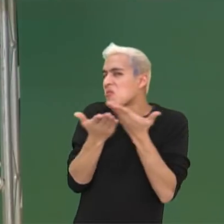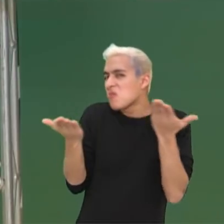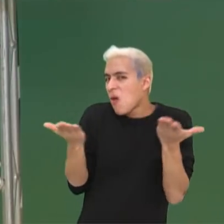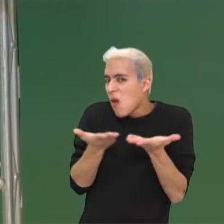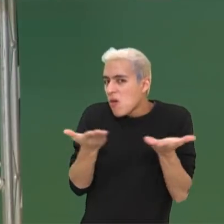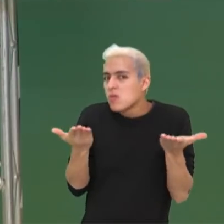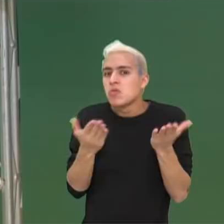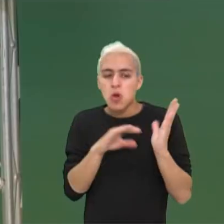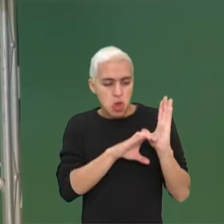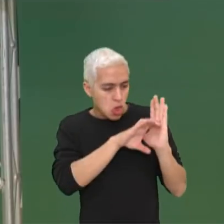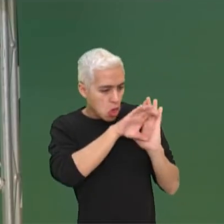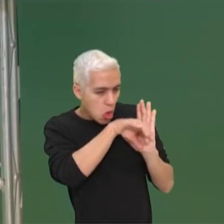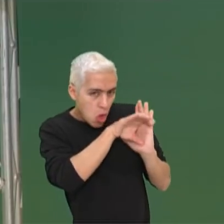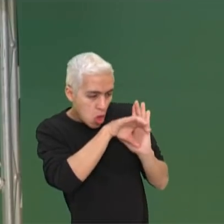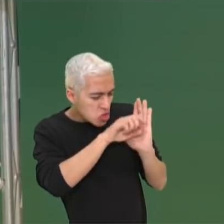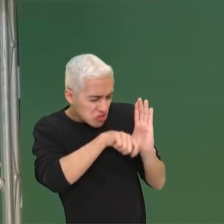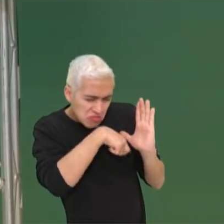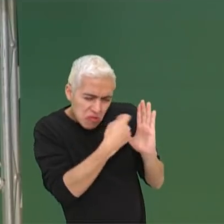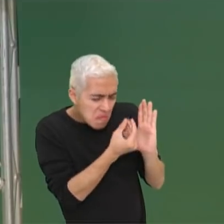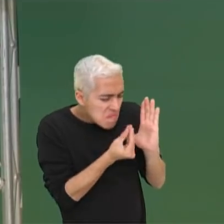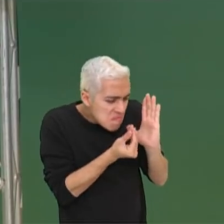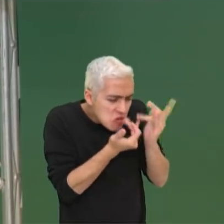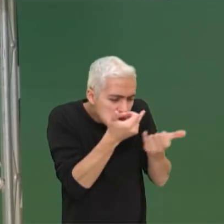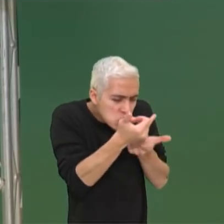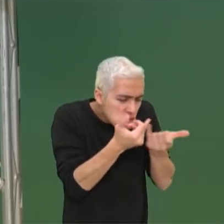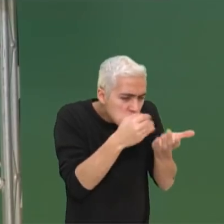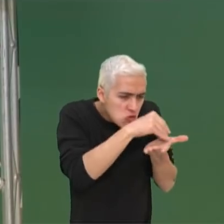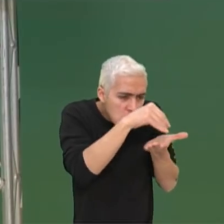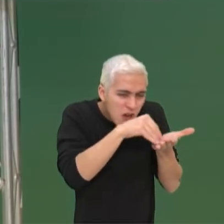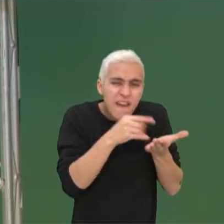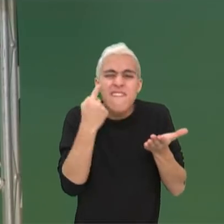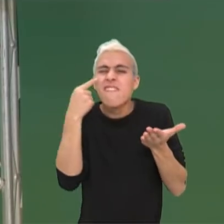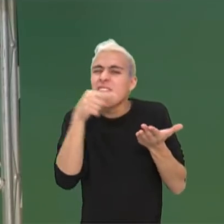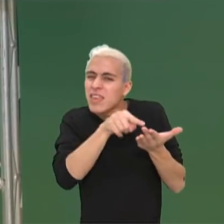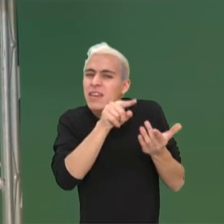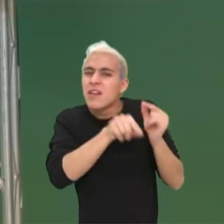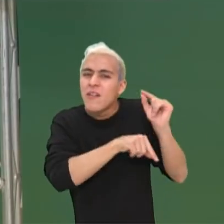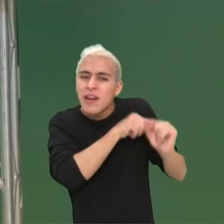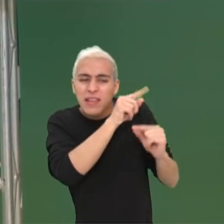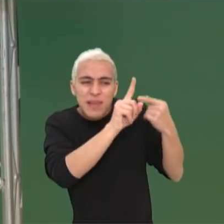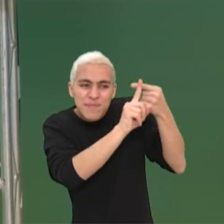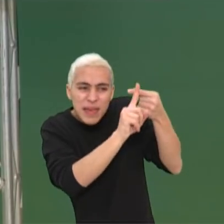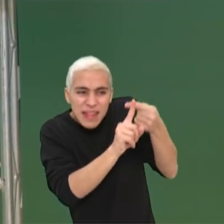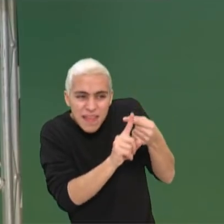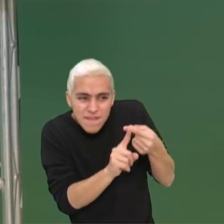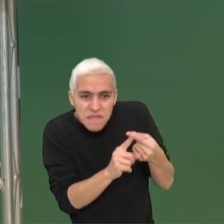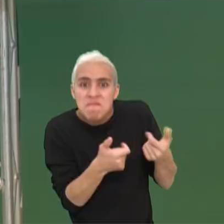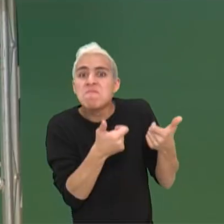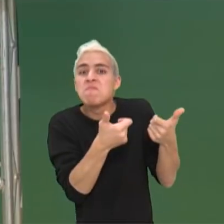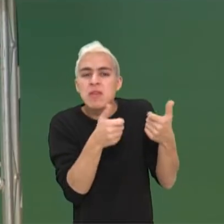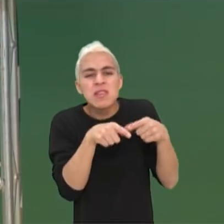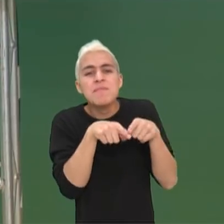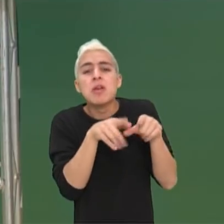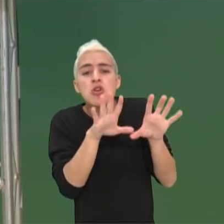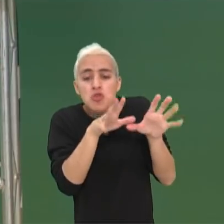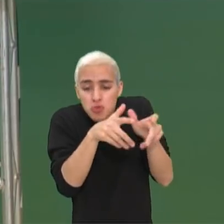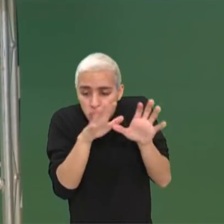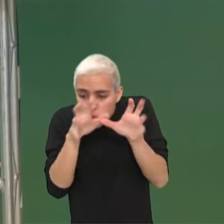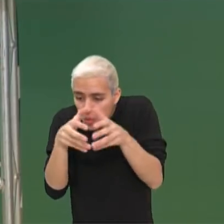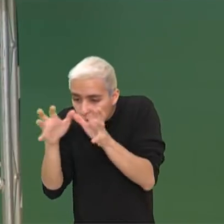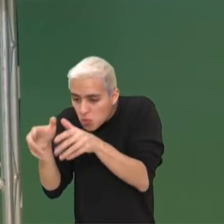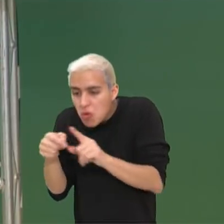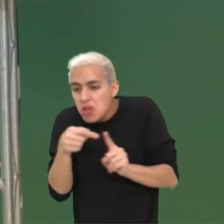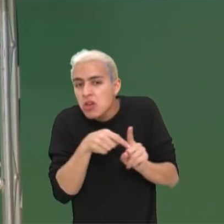Vimos alguns conceitos dos jogos, vimos alguns benefícios e vimos a classificação dos jogos. Então, esses 3 tópicos